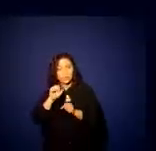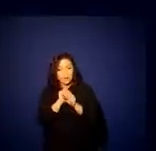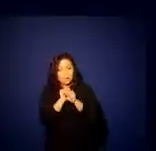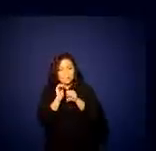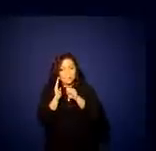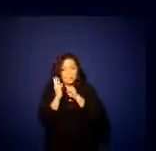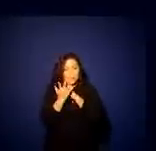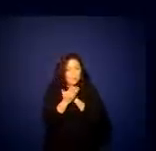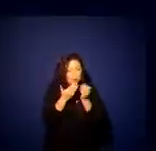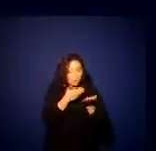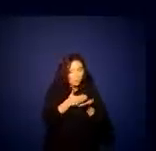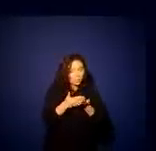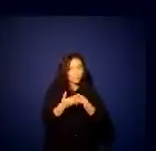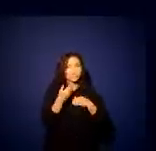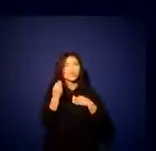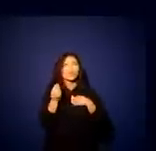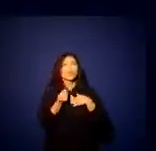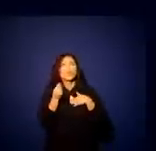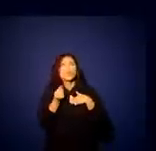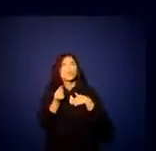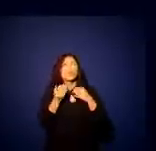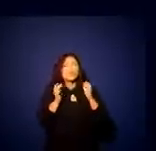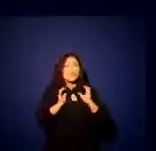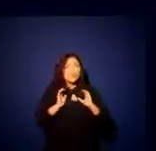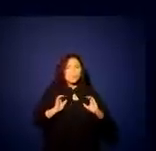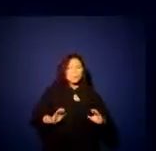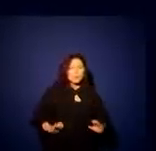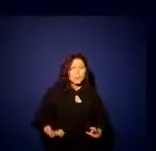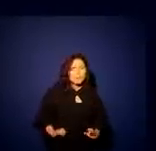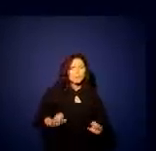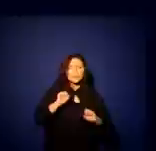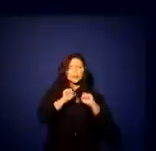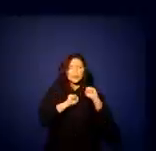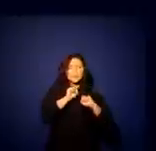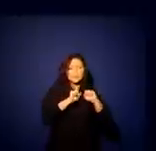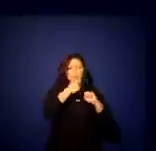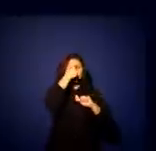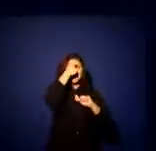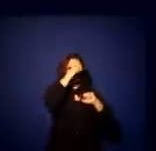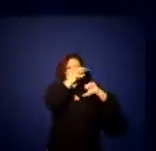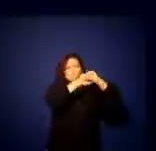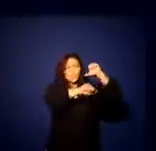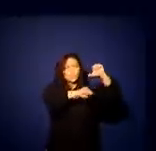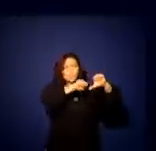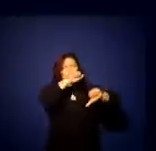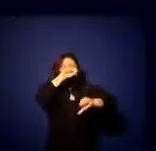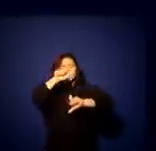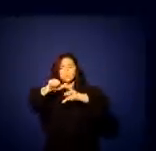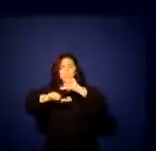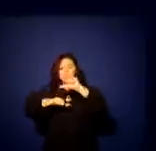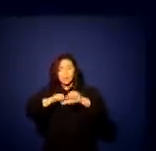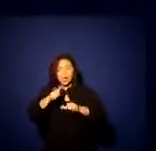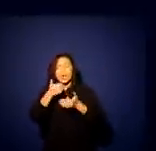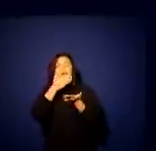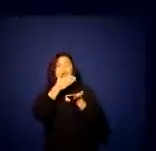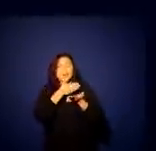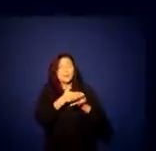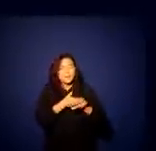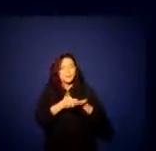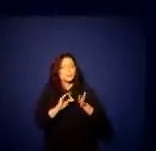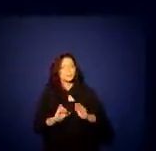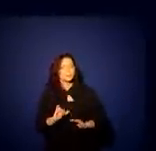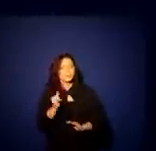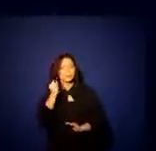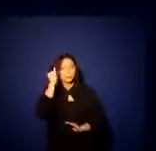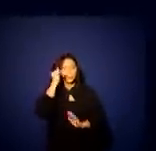questão como que se comportariam as empresas a gente foi da pandemia da discussão da pandemia para discussão de juros altos que é o que a